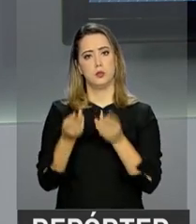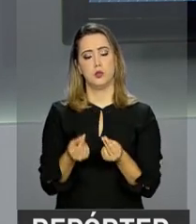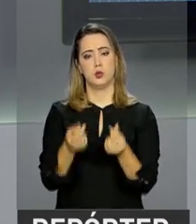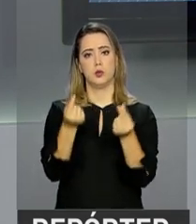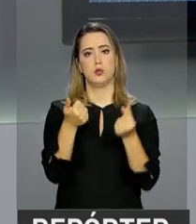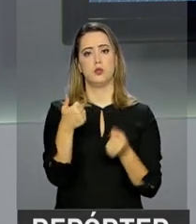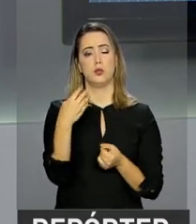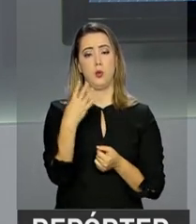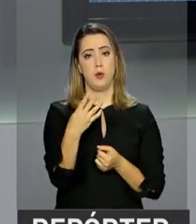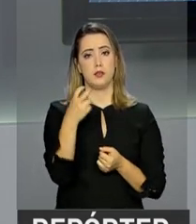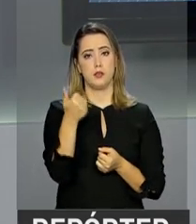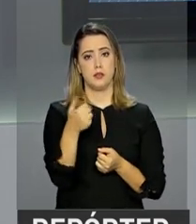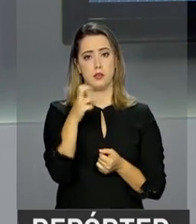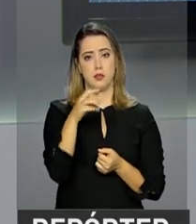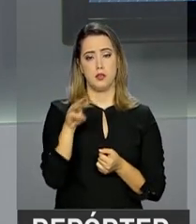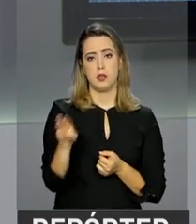de